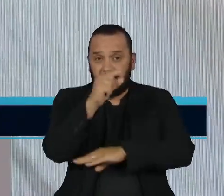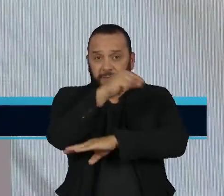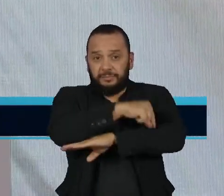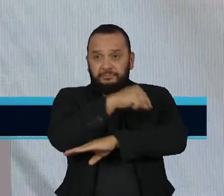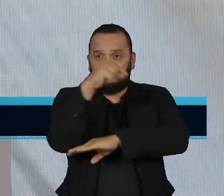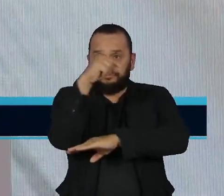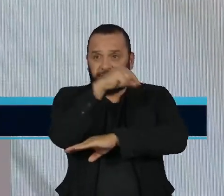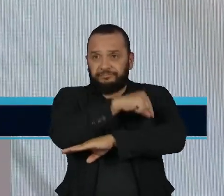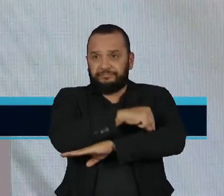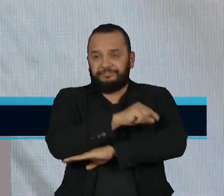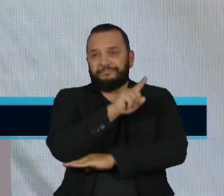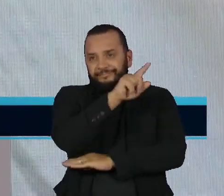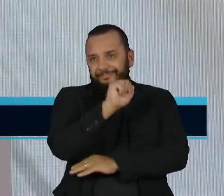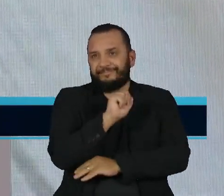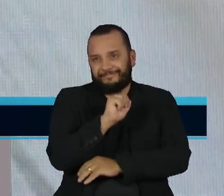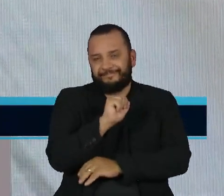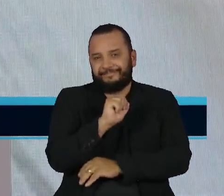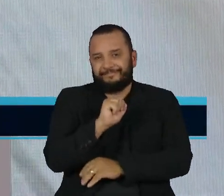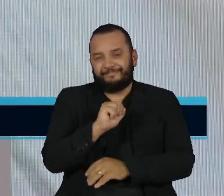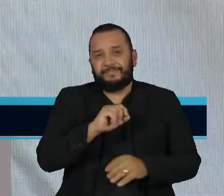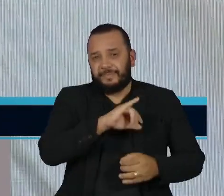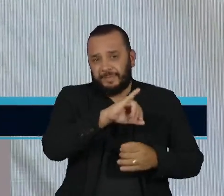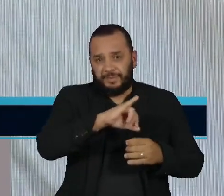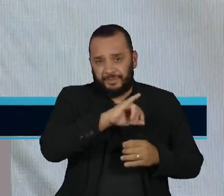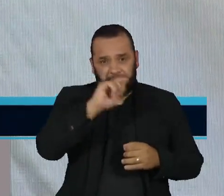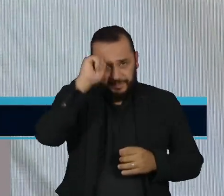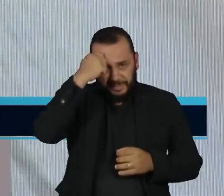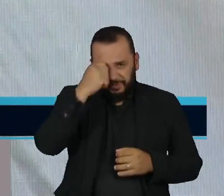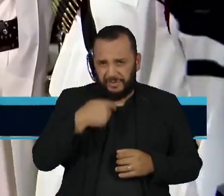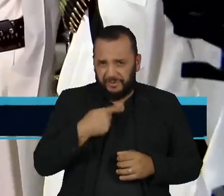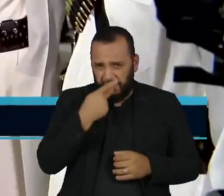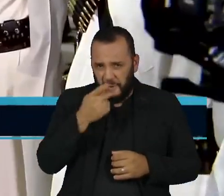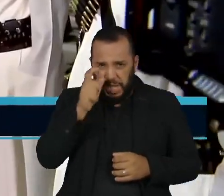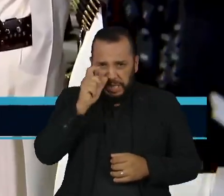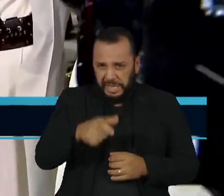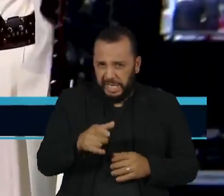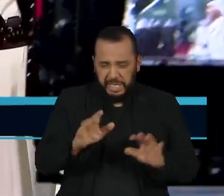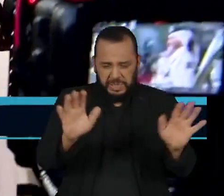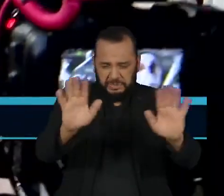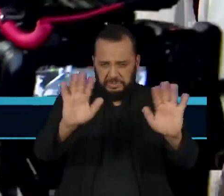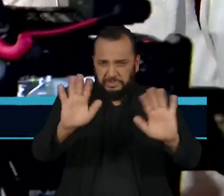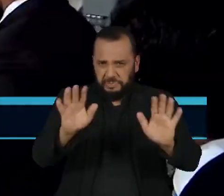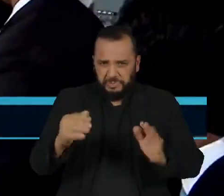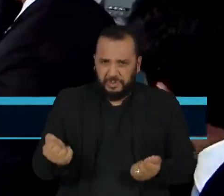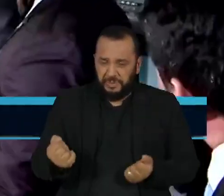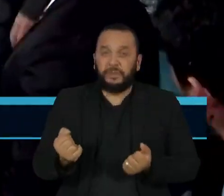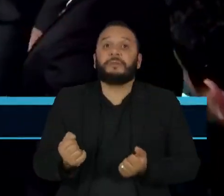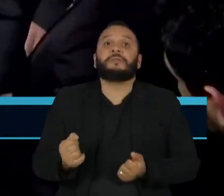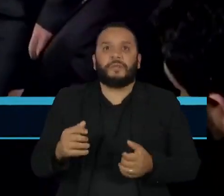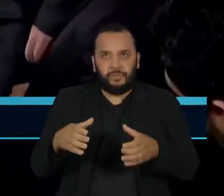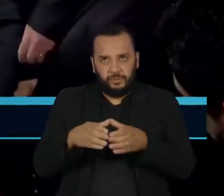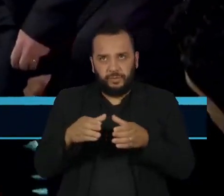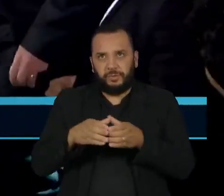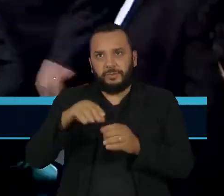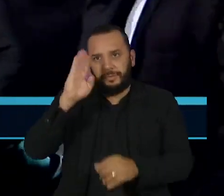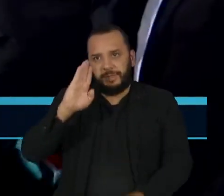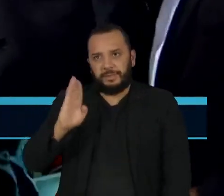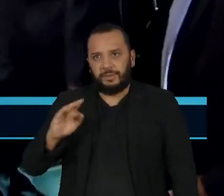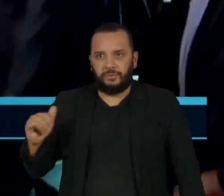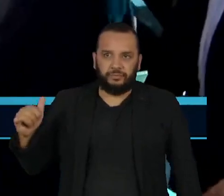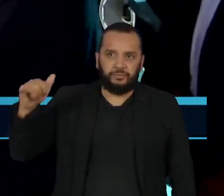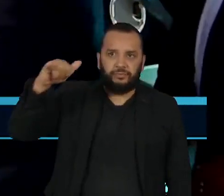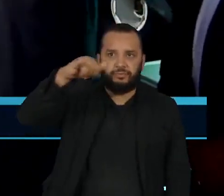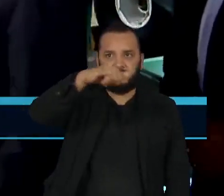Emirados Árabes Unidos, a ADNOC, negou o conflito de interesses. A comitiva brasileira já está a caminho dos Emirados